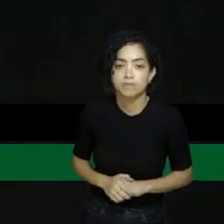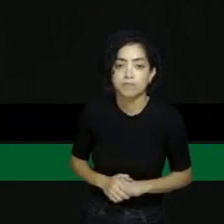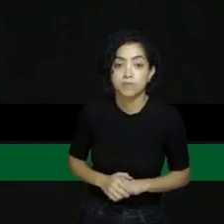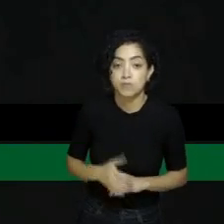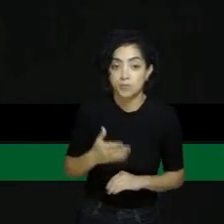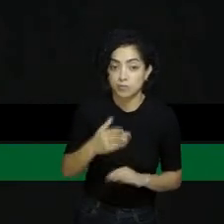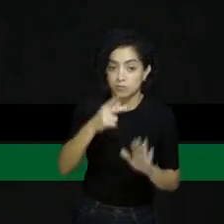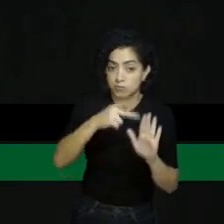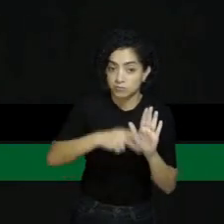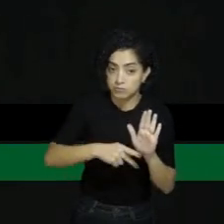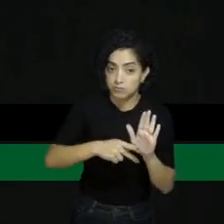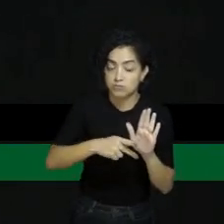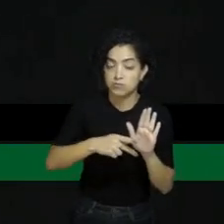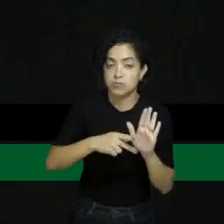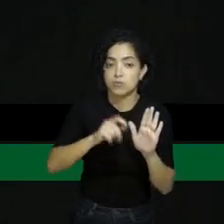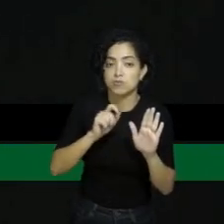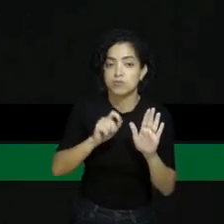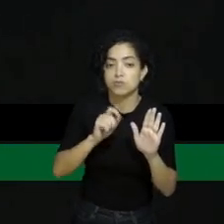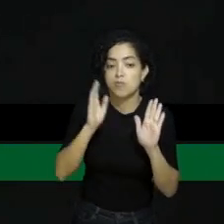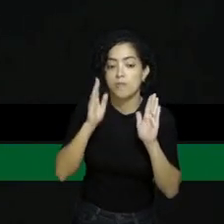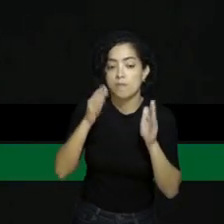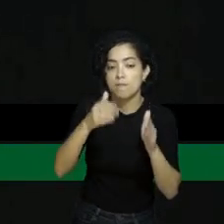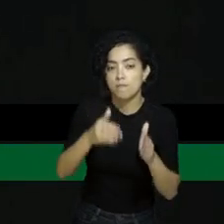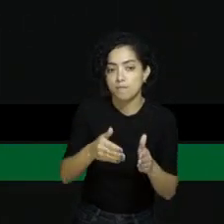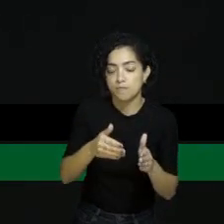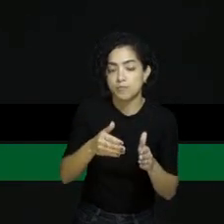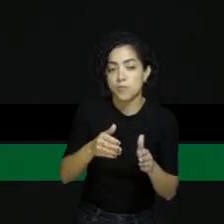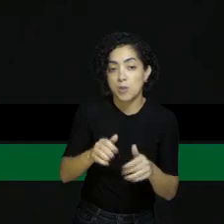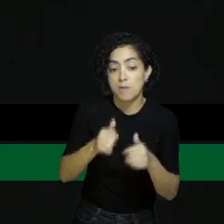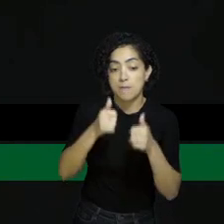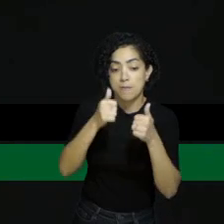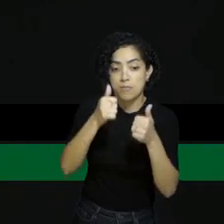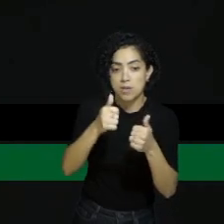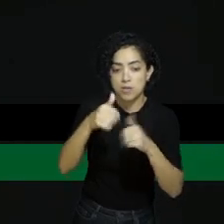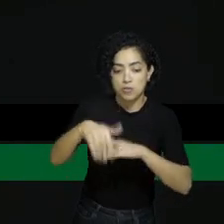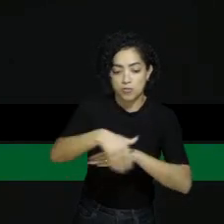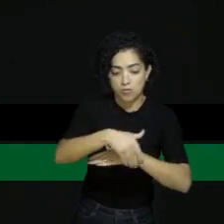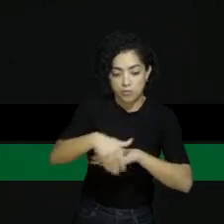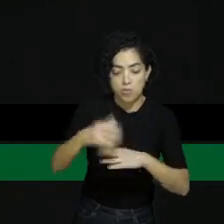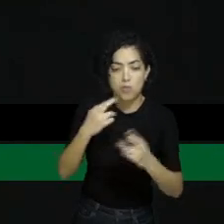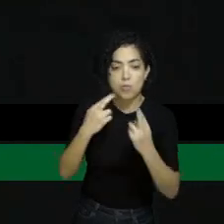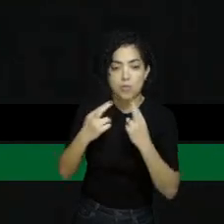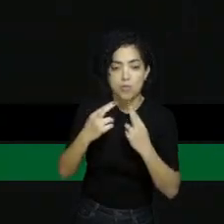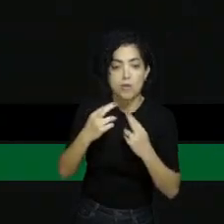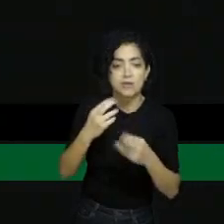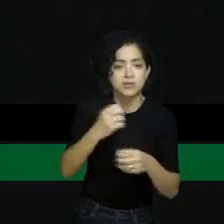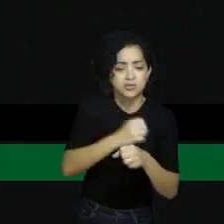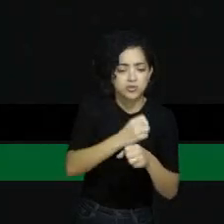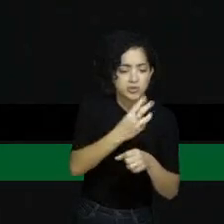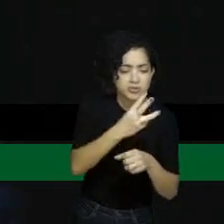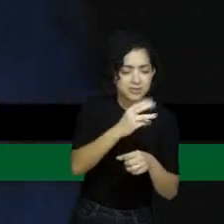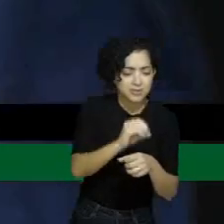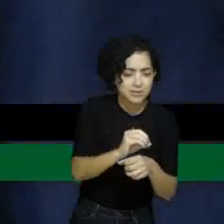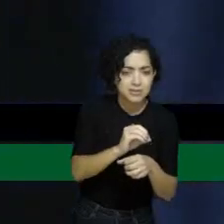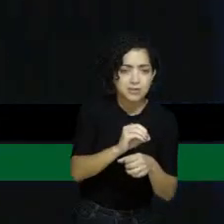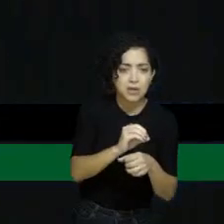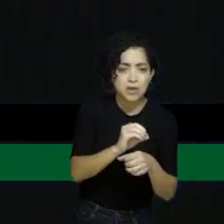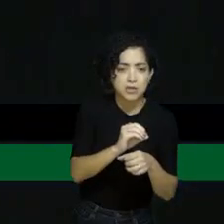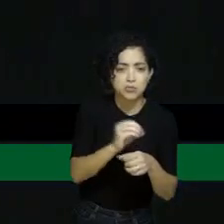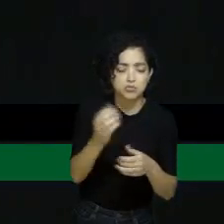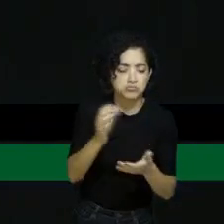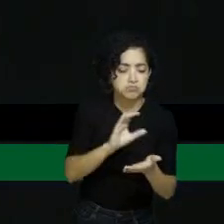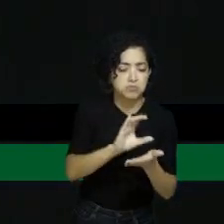programa visa revitalizar rodovias que há 30 anos não recebiam